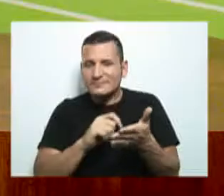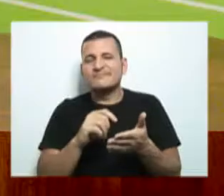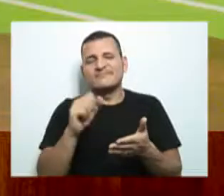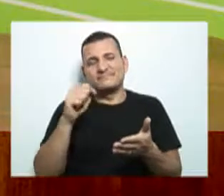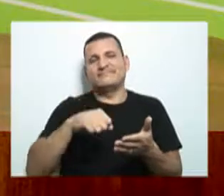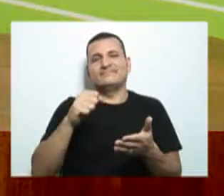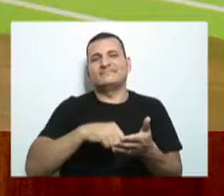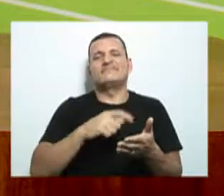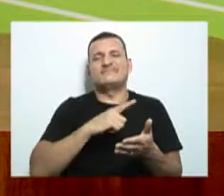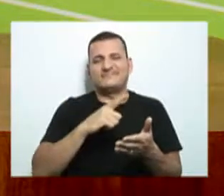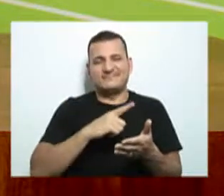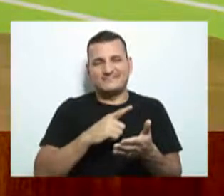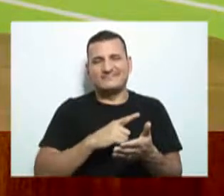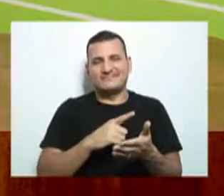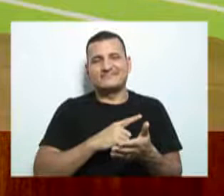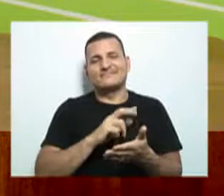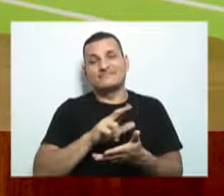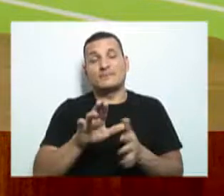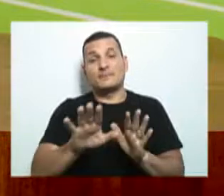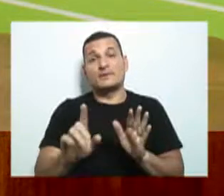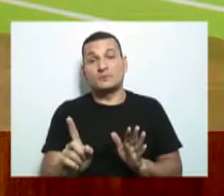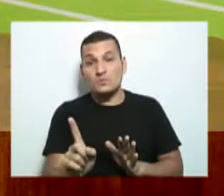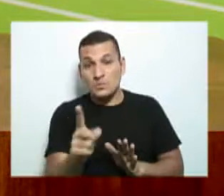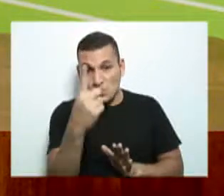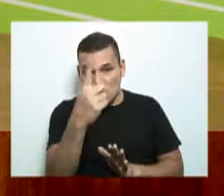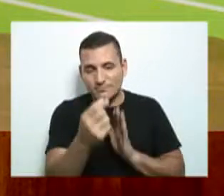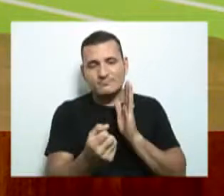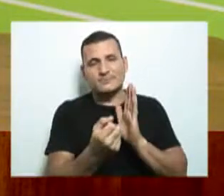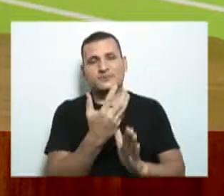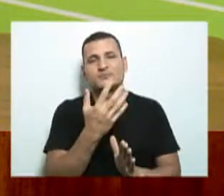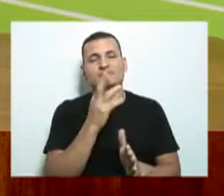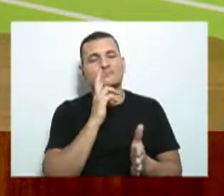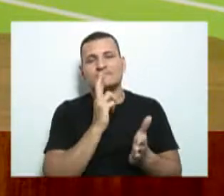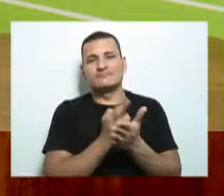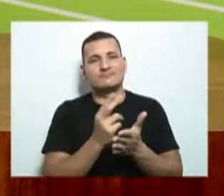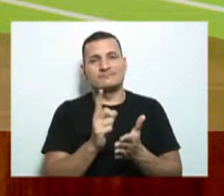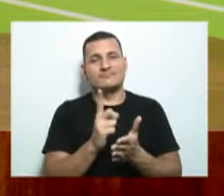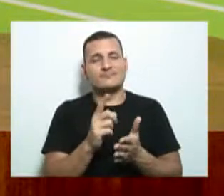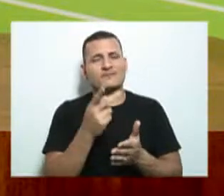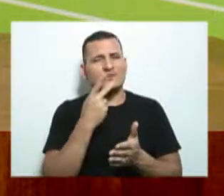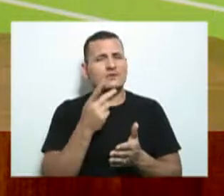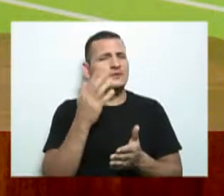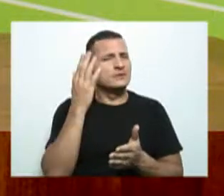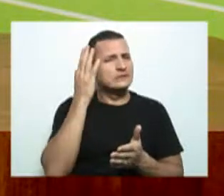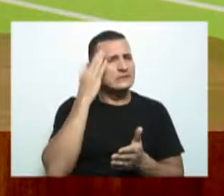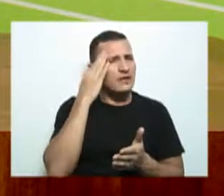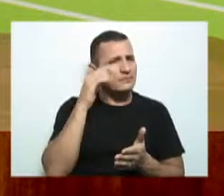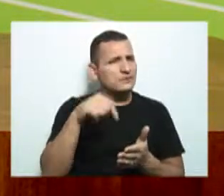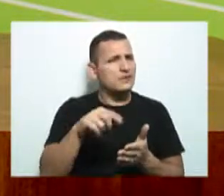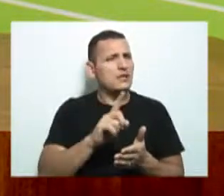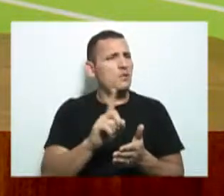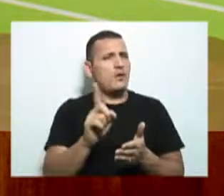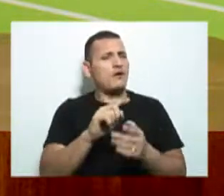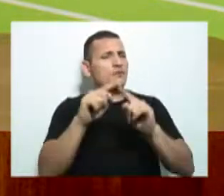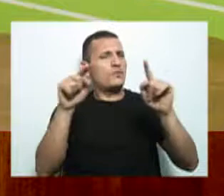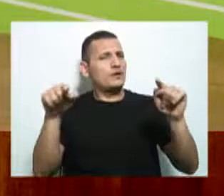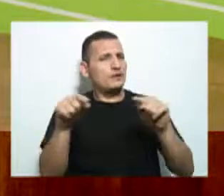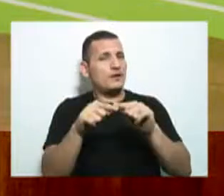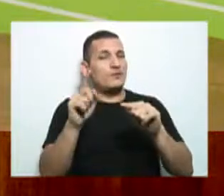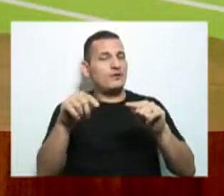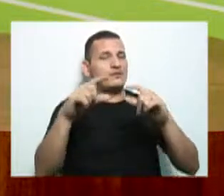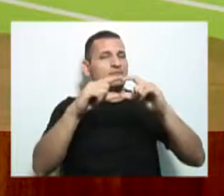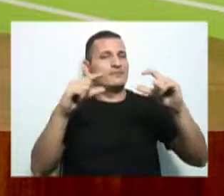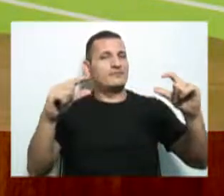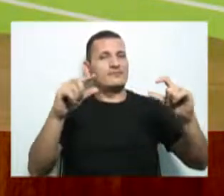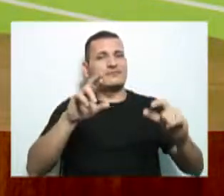muita gente, mas eu recebi um aqui que colocou aqui que eu saiba, isso aqui não é um quadrado, é um